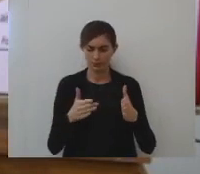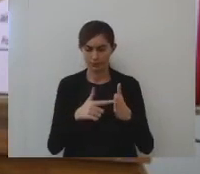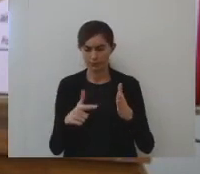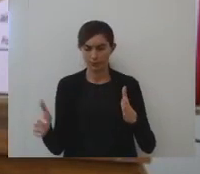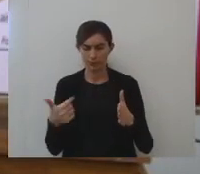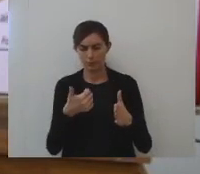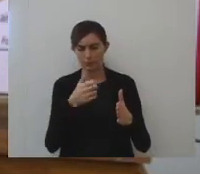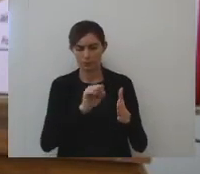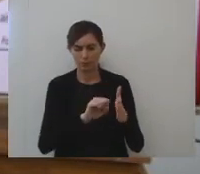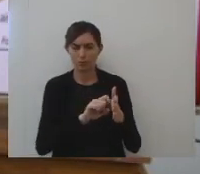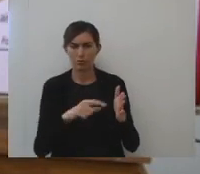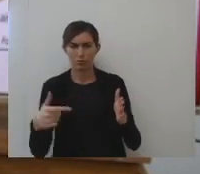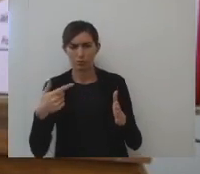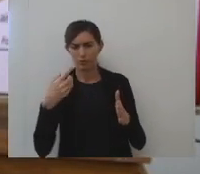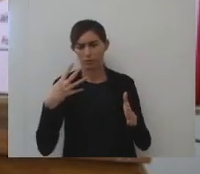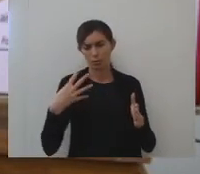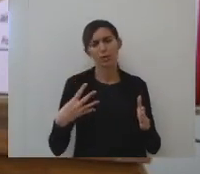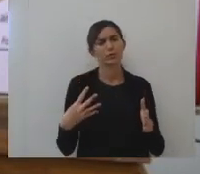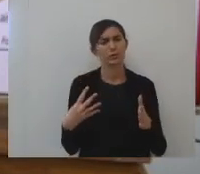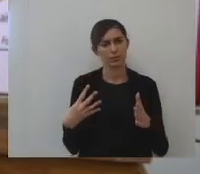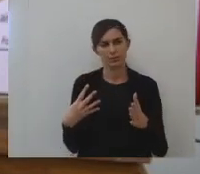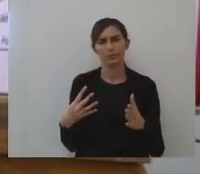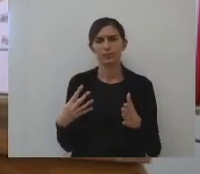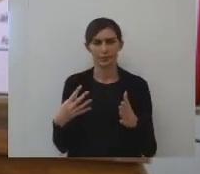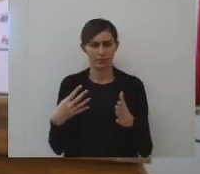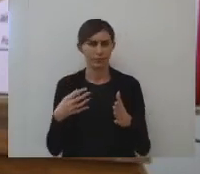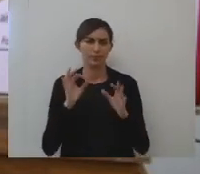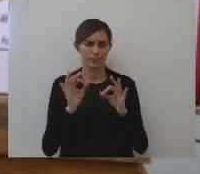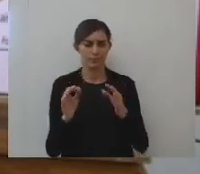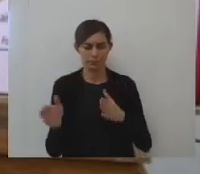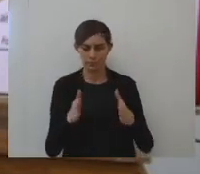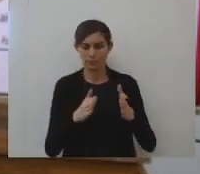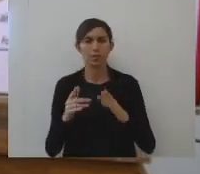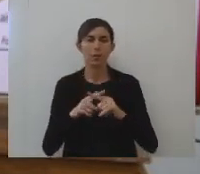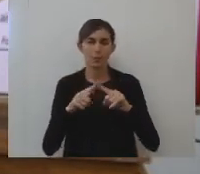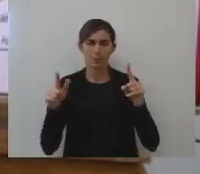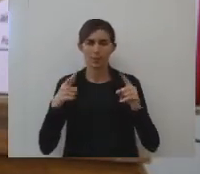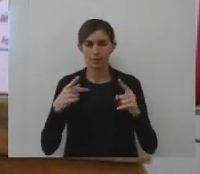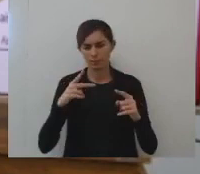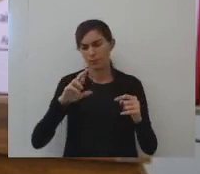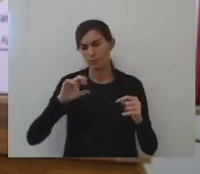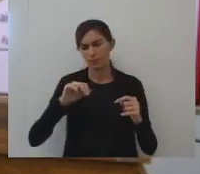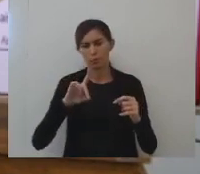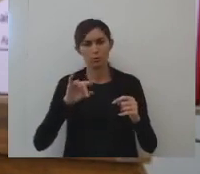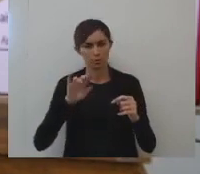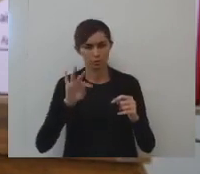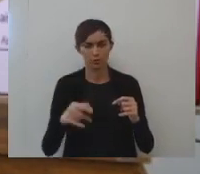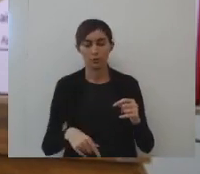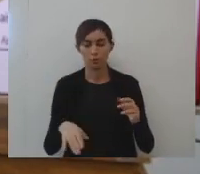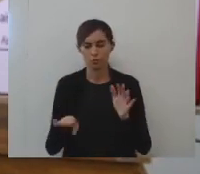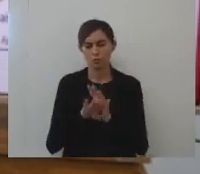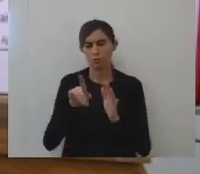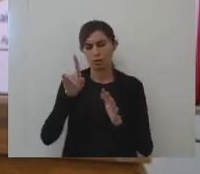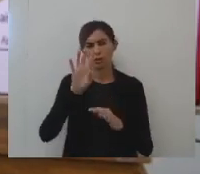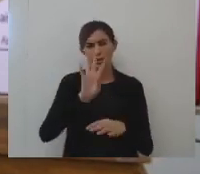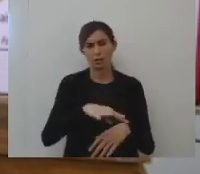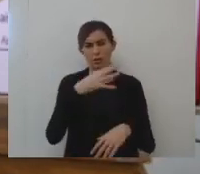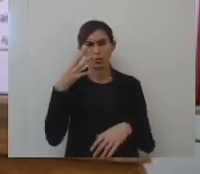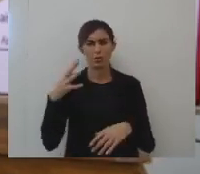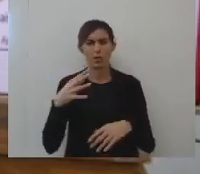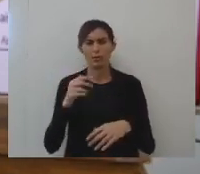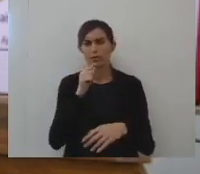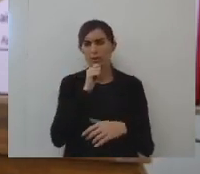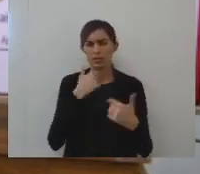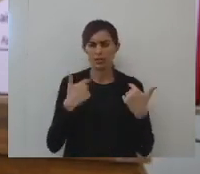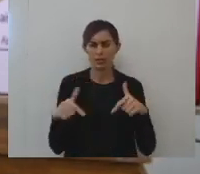de 18 a 24 anos de idade, certo? Que é o período mais produtivo, quando a gente chega lá no gráfico de desemprego por